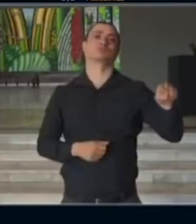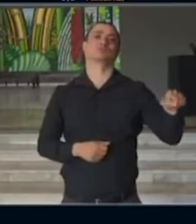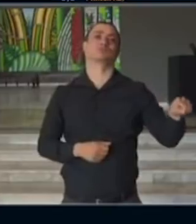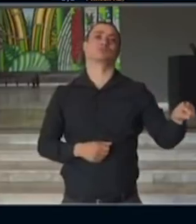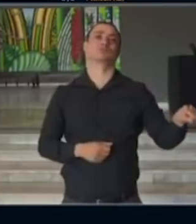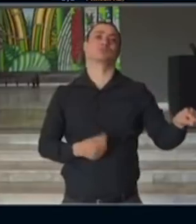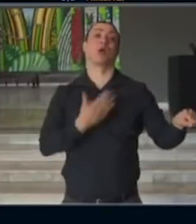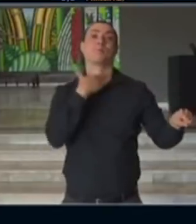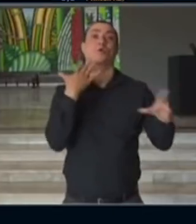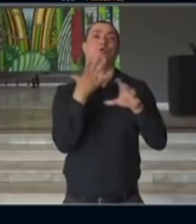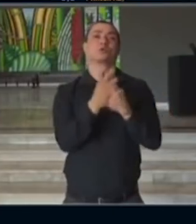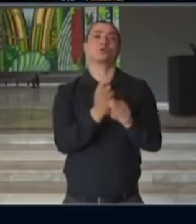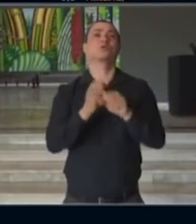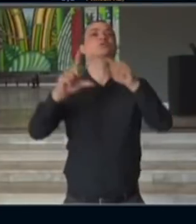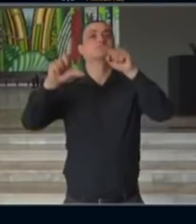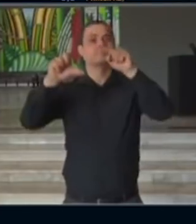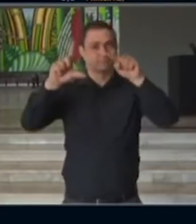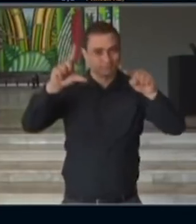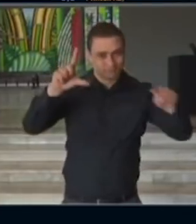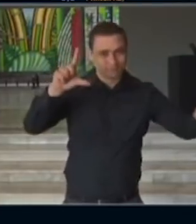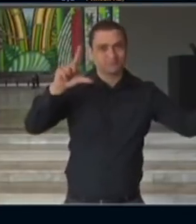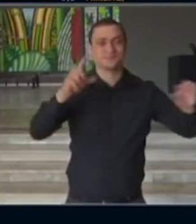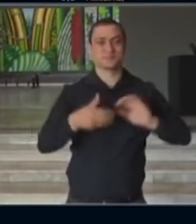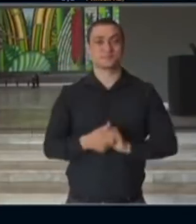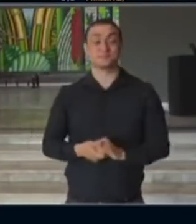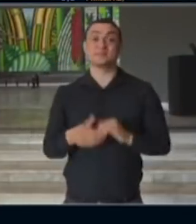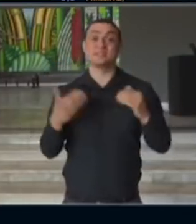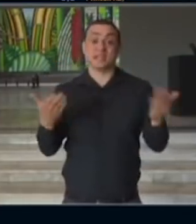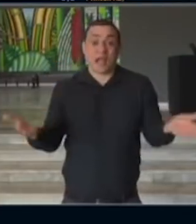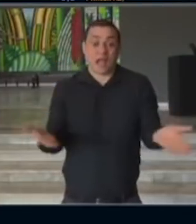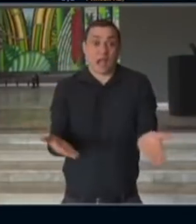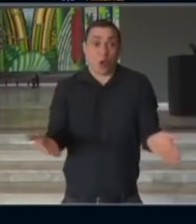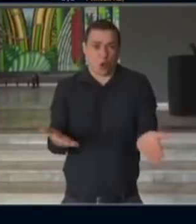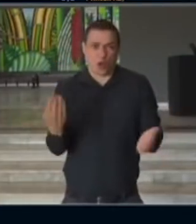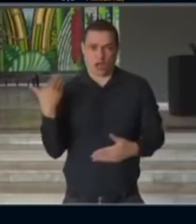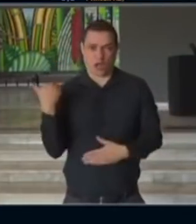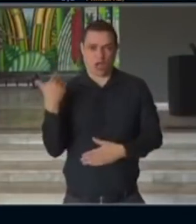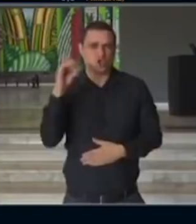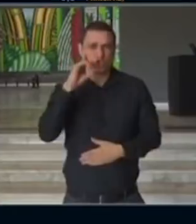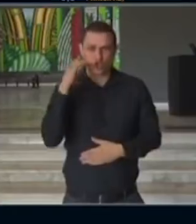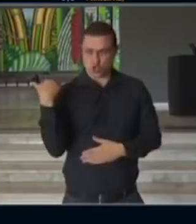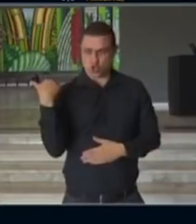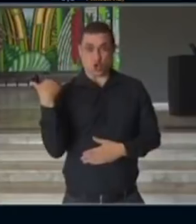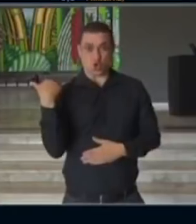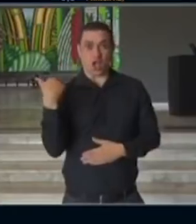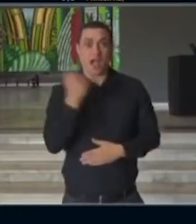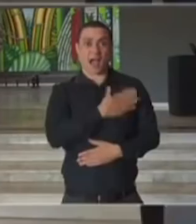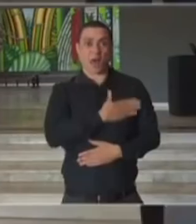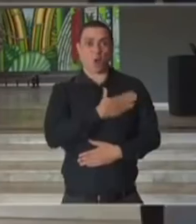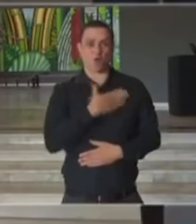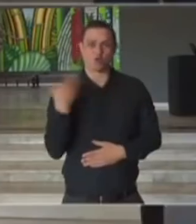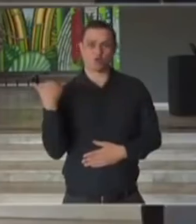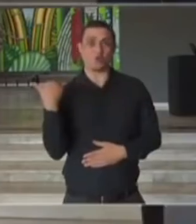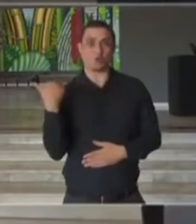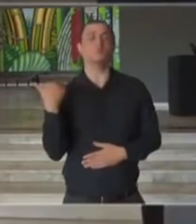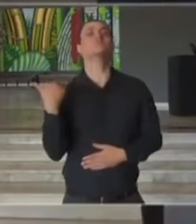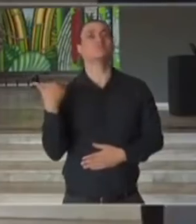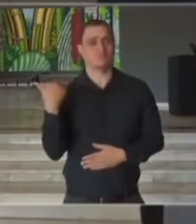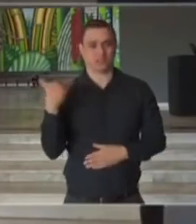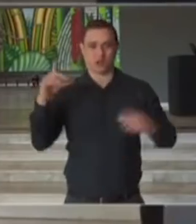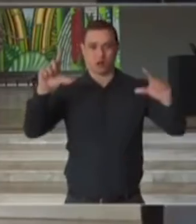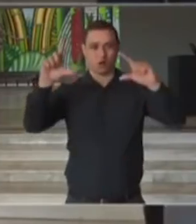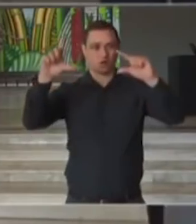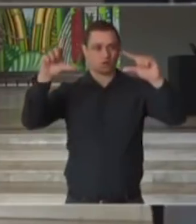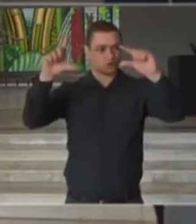quantidade de óbitos por 100 mil habitantes e agora, nos últimos dias de agosto, a gente começa